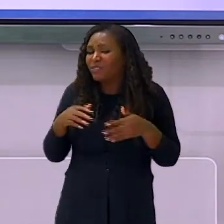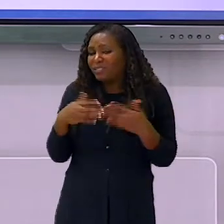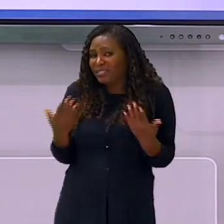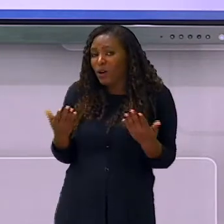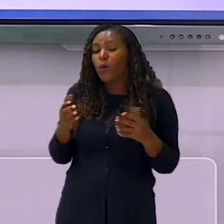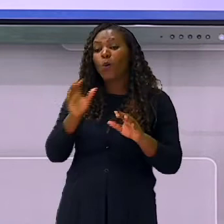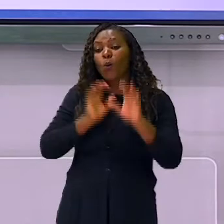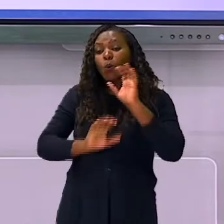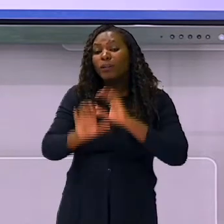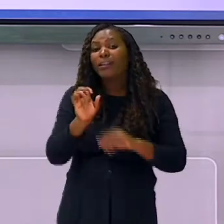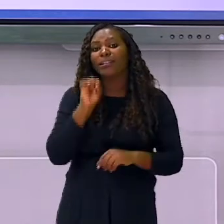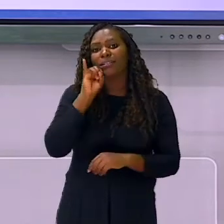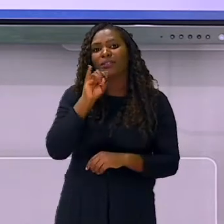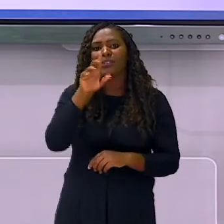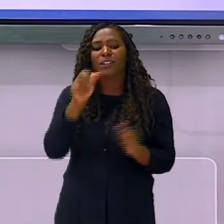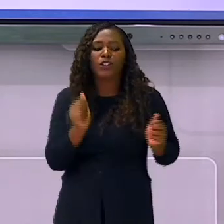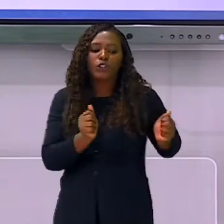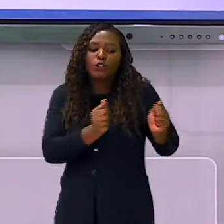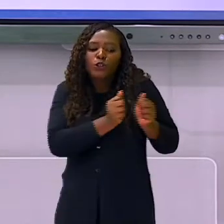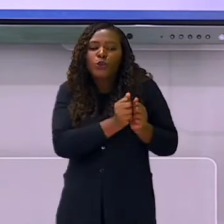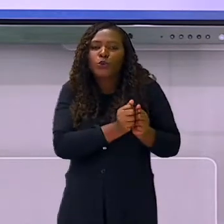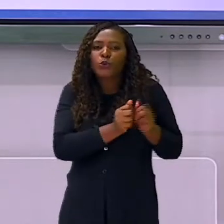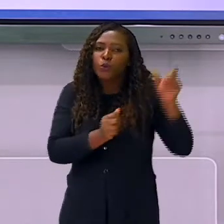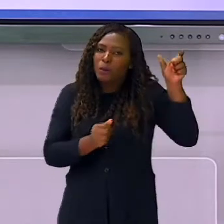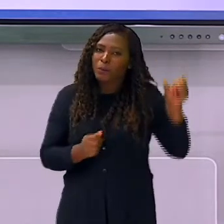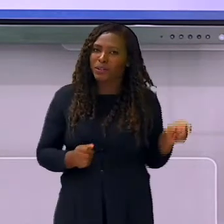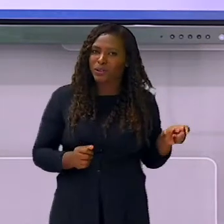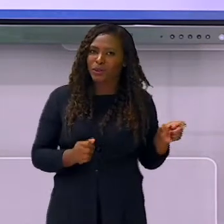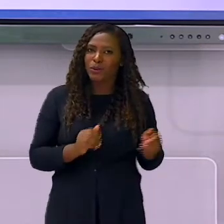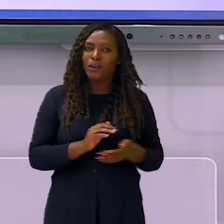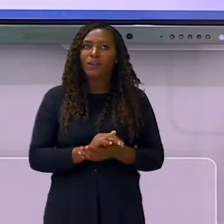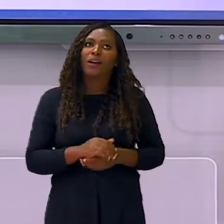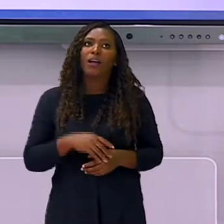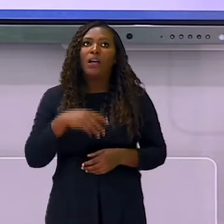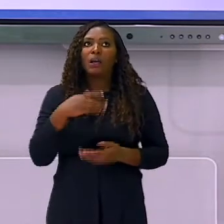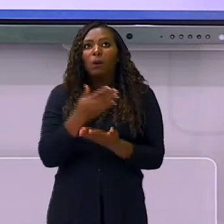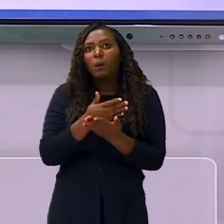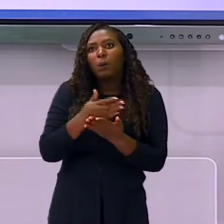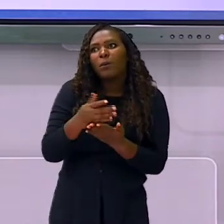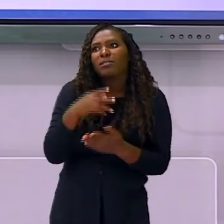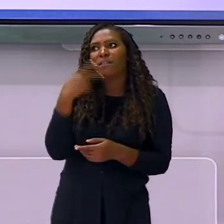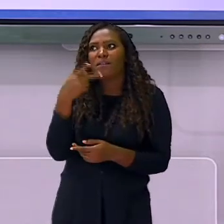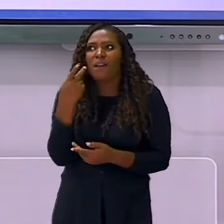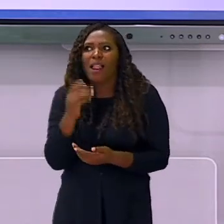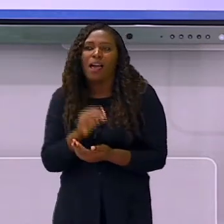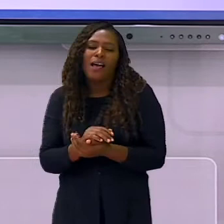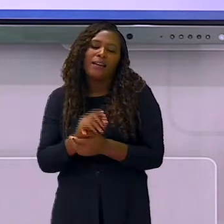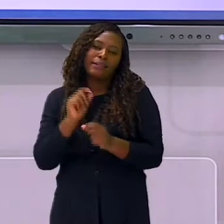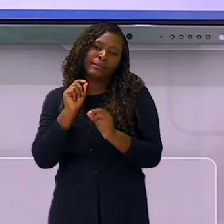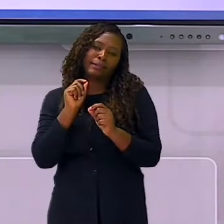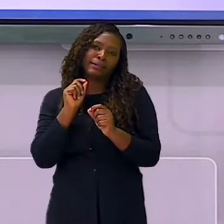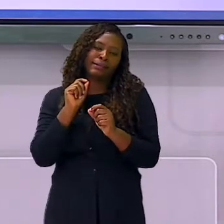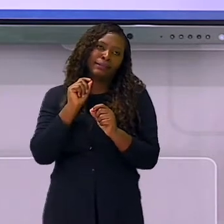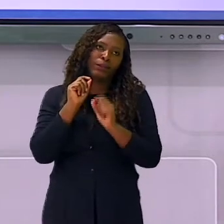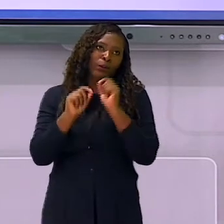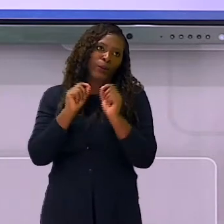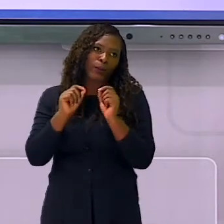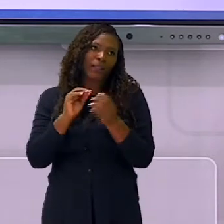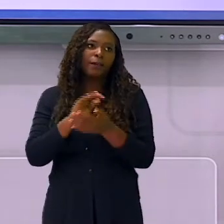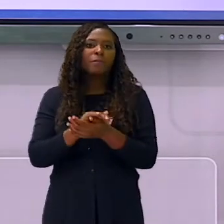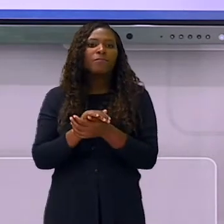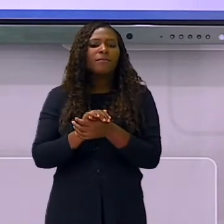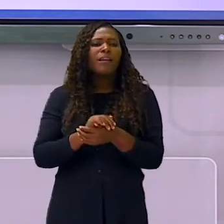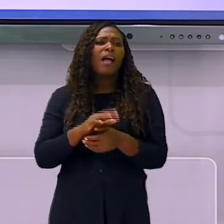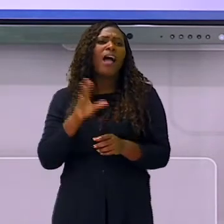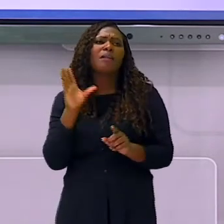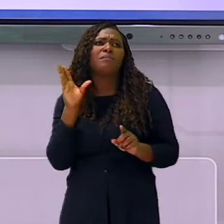querer começa a falar como se soubesse quem está falando. Se ele soubesse quem está falando e que a